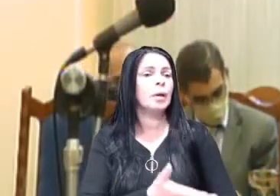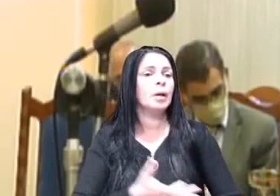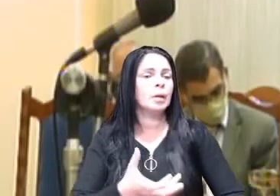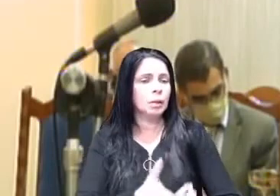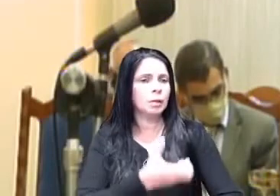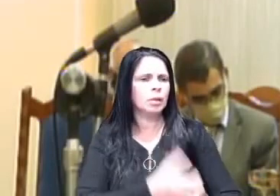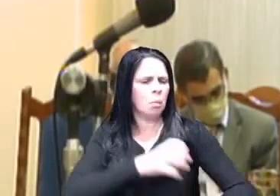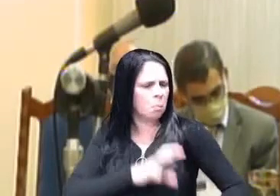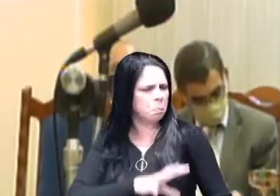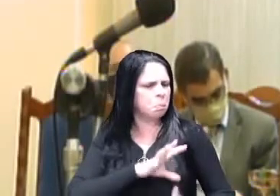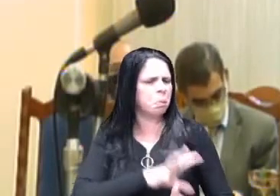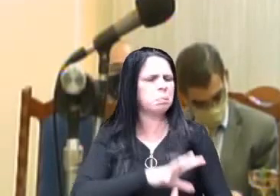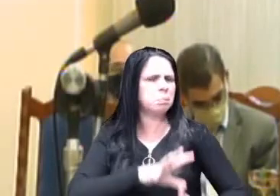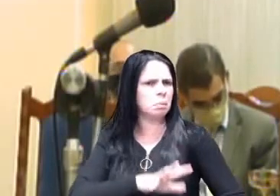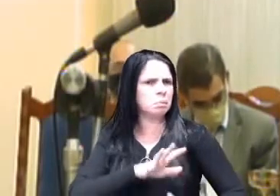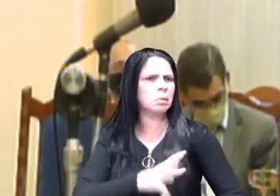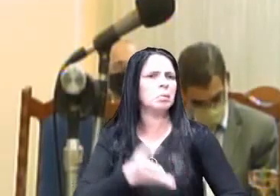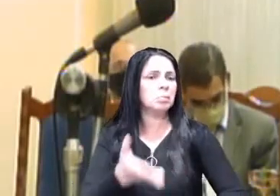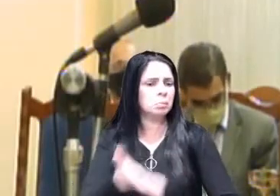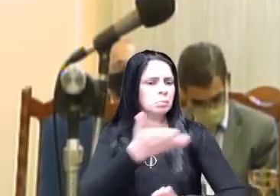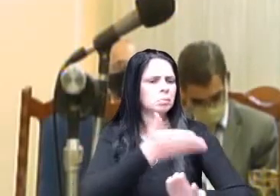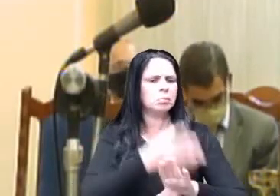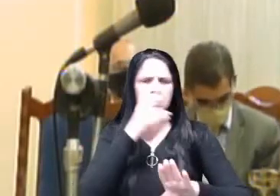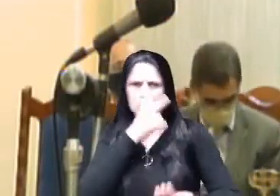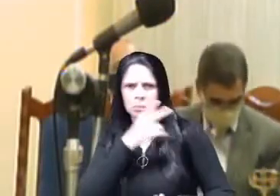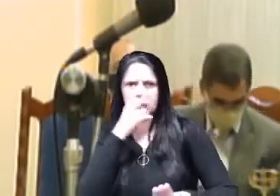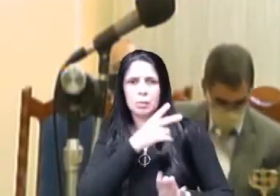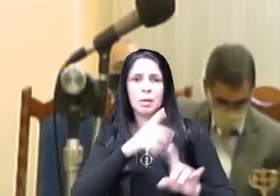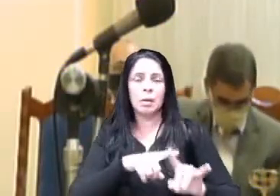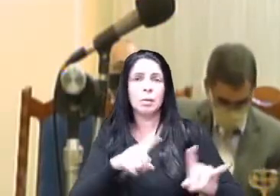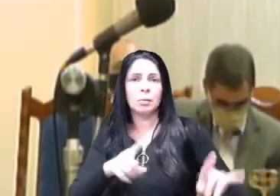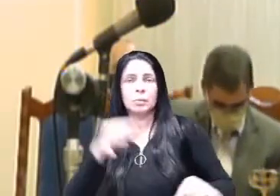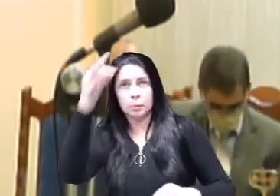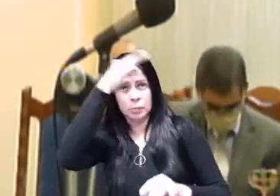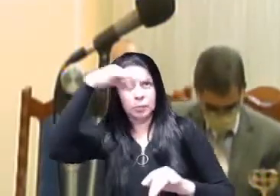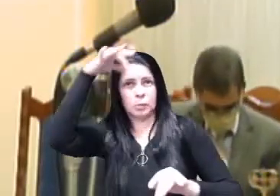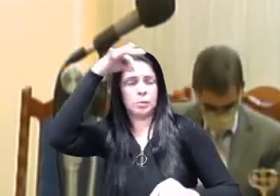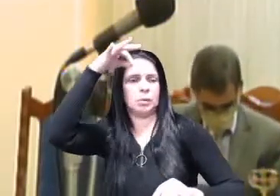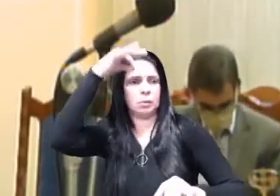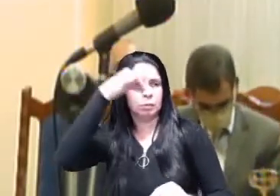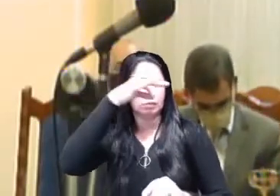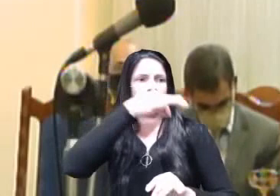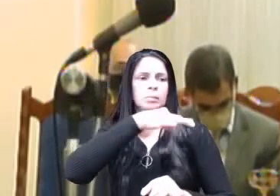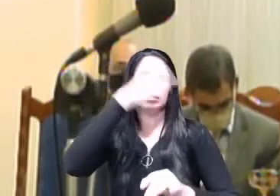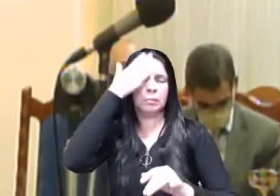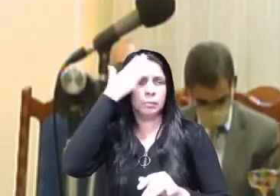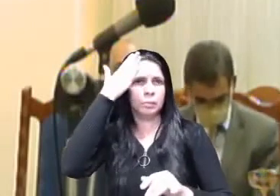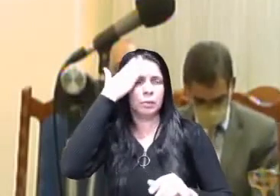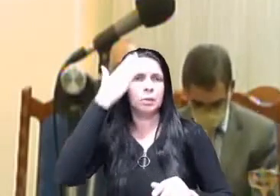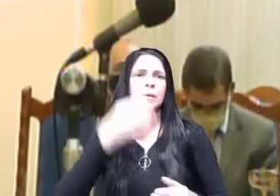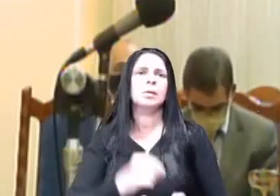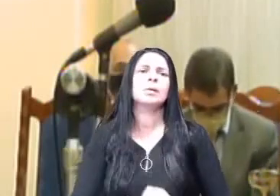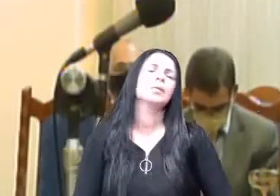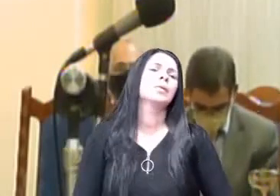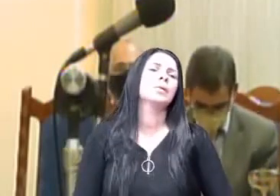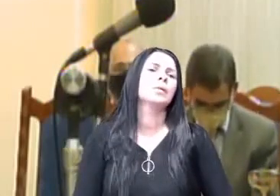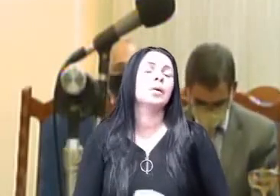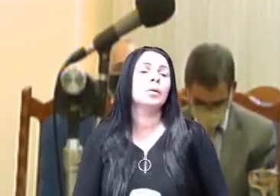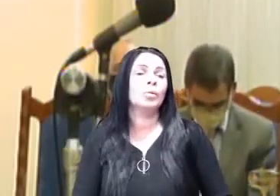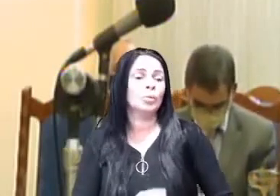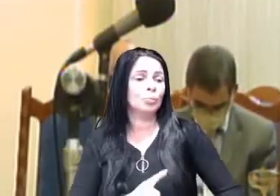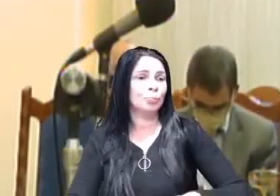forasteiros, e o Espírito Santo me fez entender isto num momento difícil aqui da